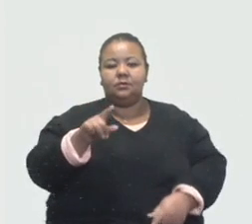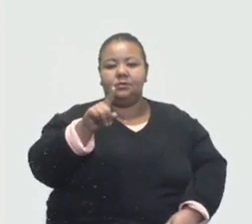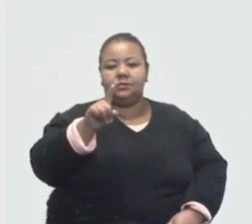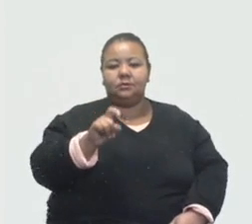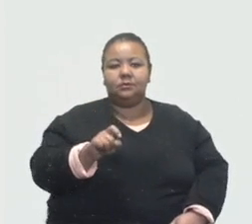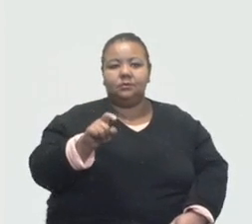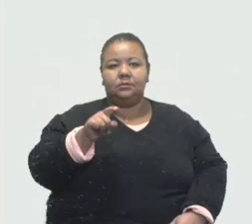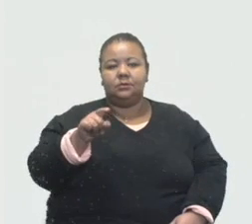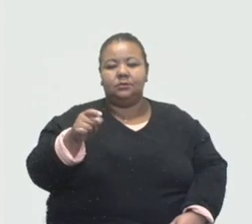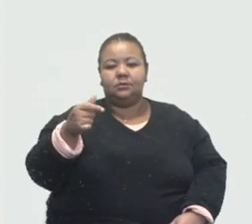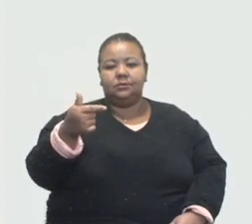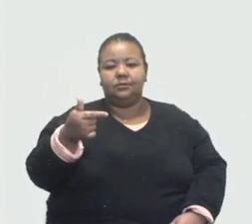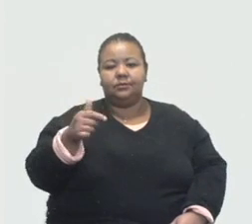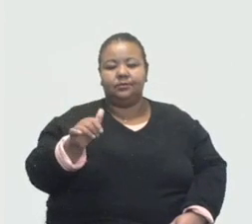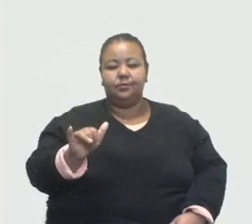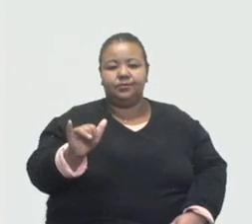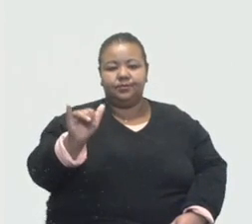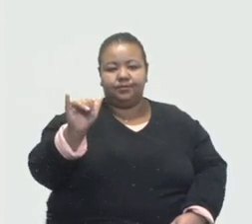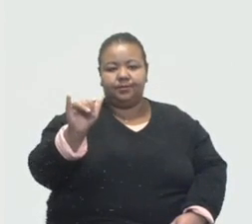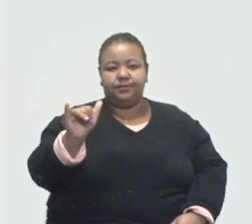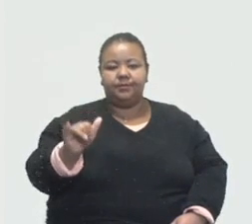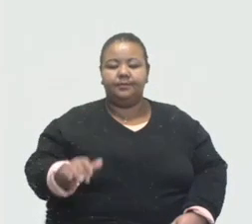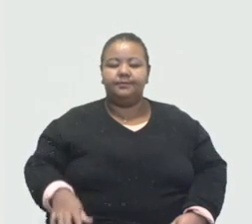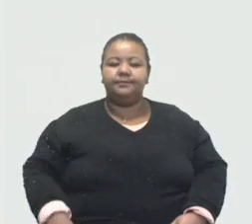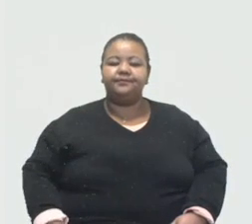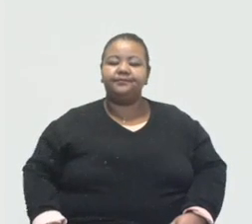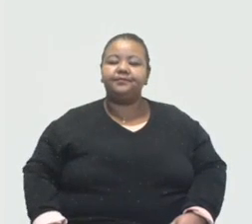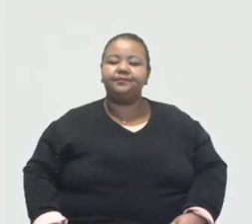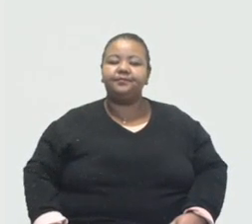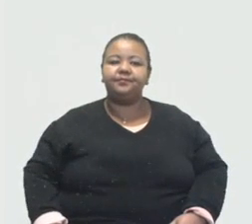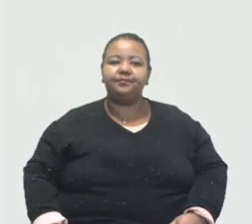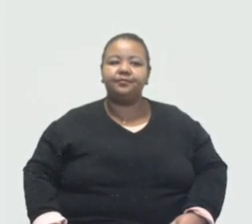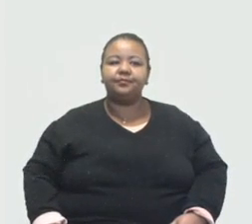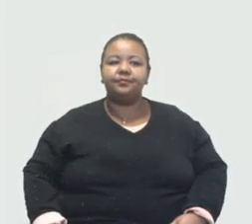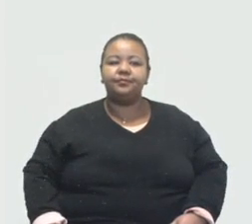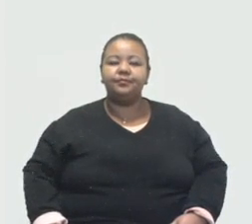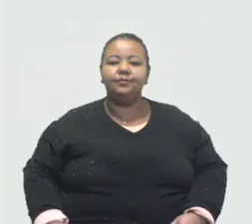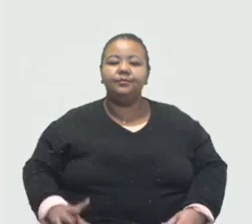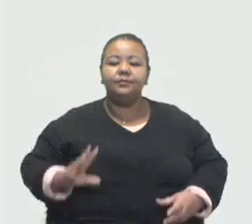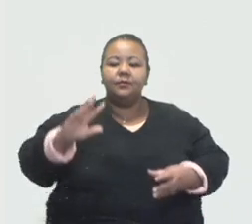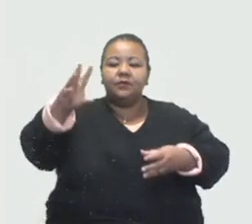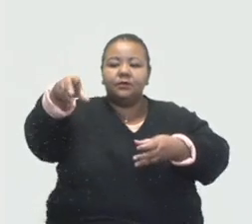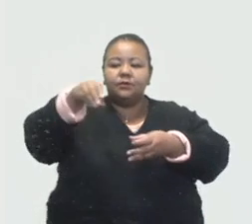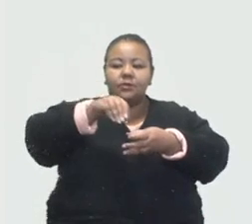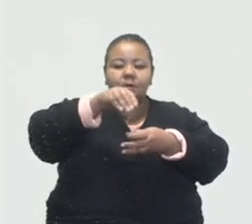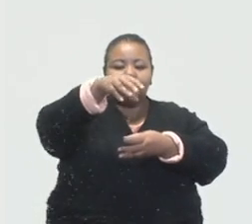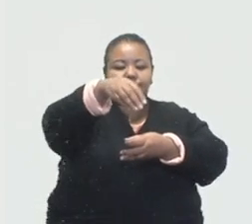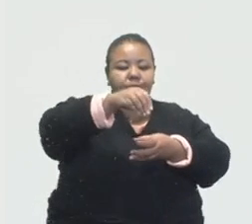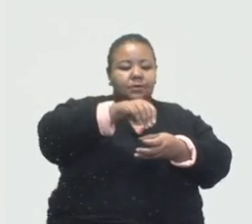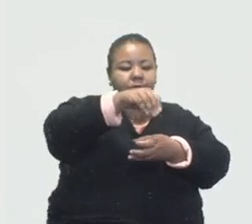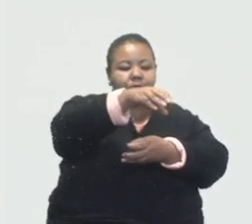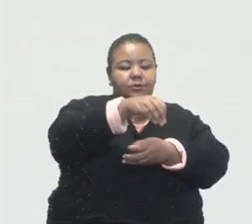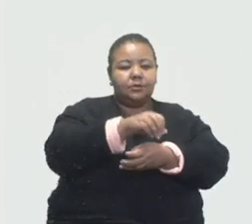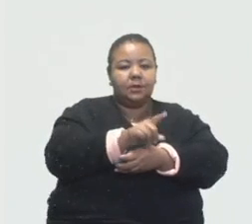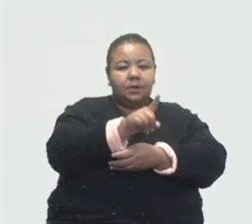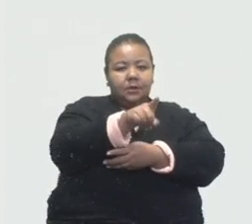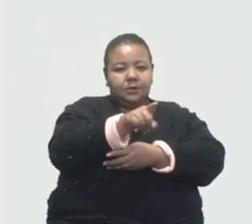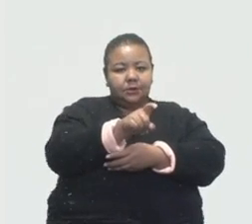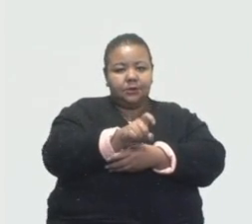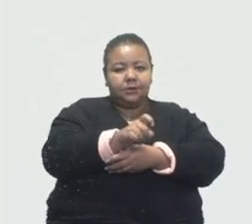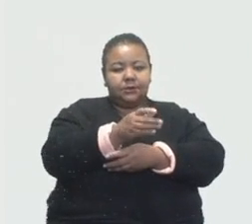menos 2y. Então, a gente vai juntar o que tem x. Então, a gente vai pegar